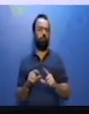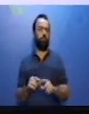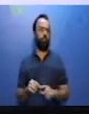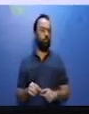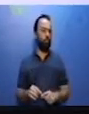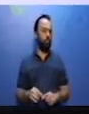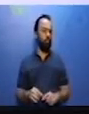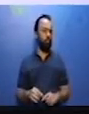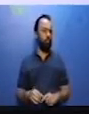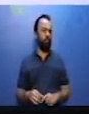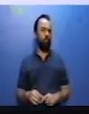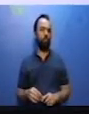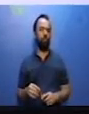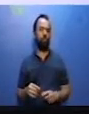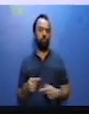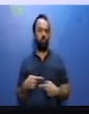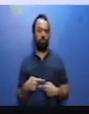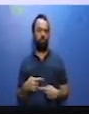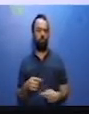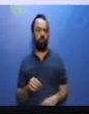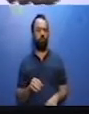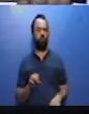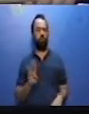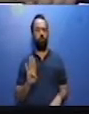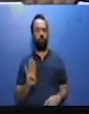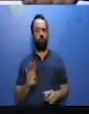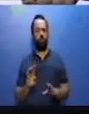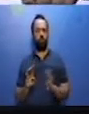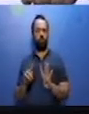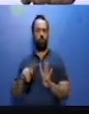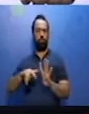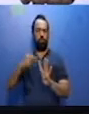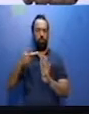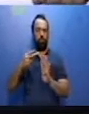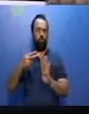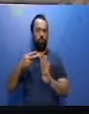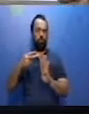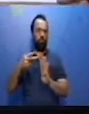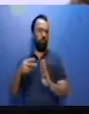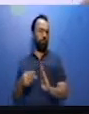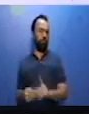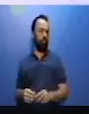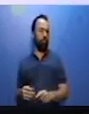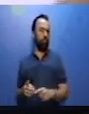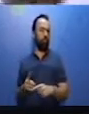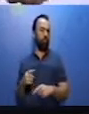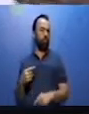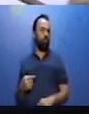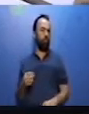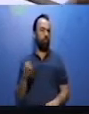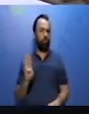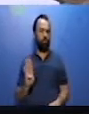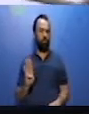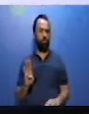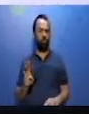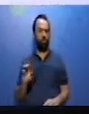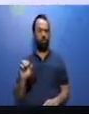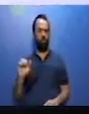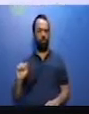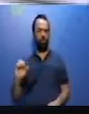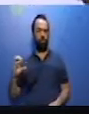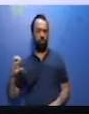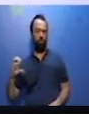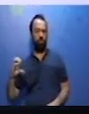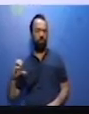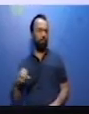a delta é bem levá-lo ao quadrado menos 4x lá vezes e esse triângulo chama